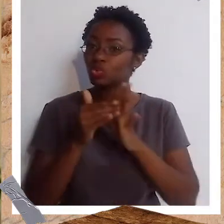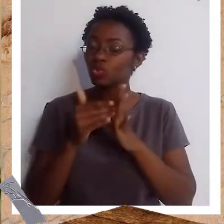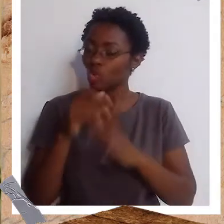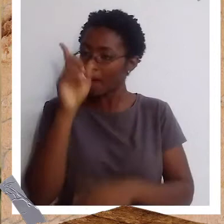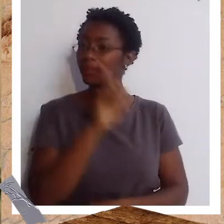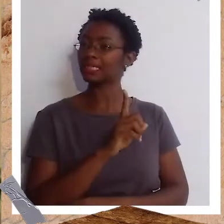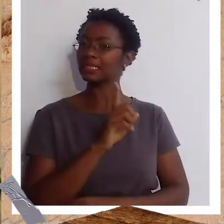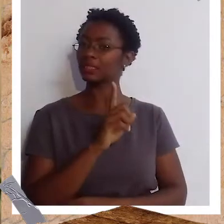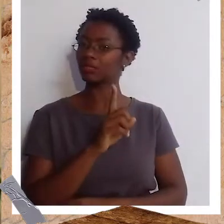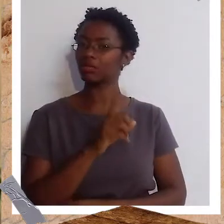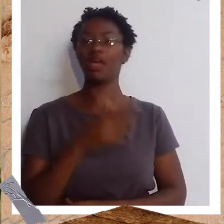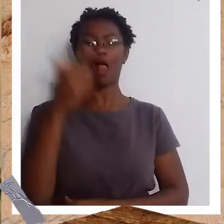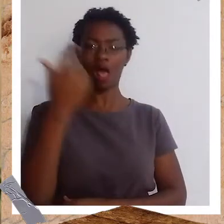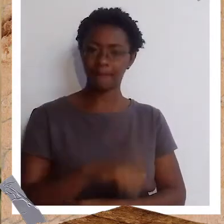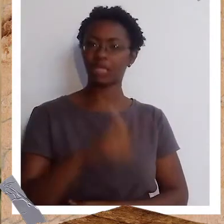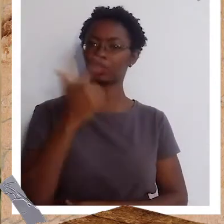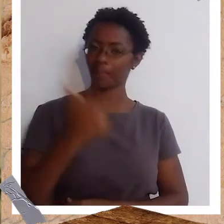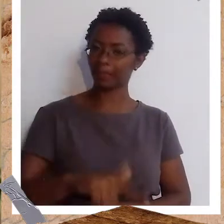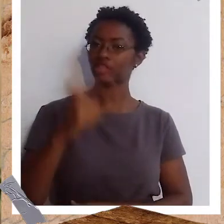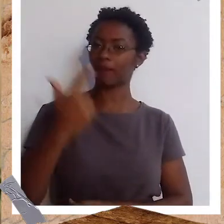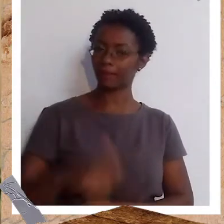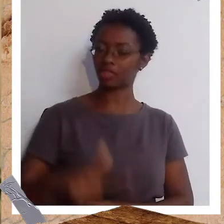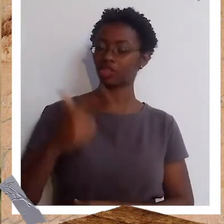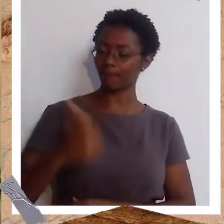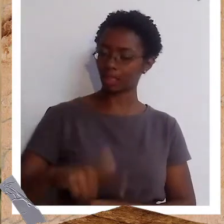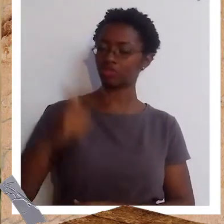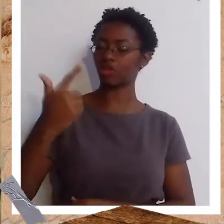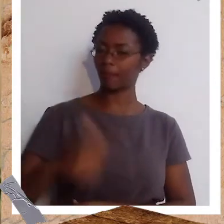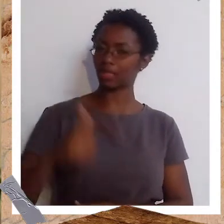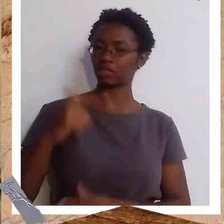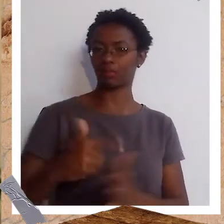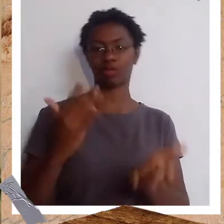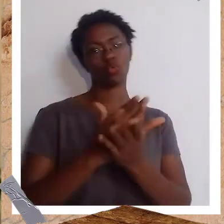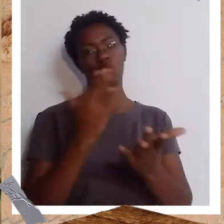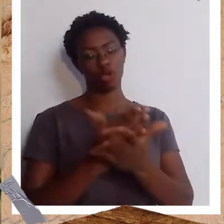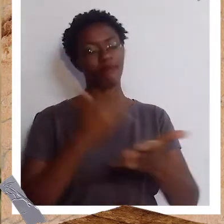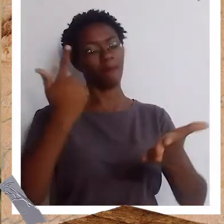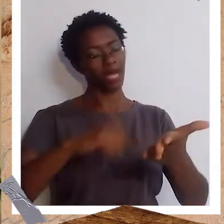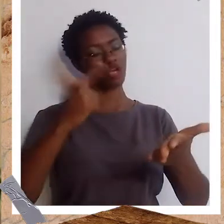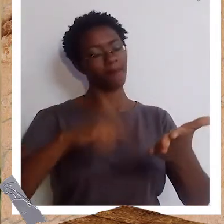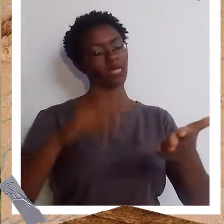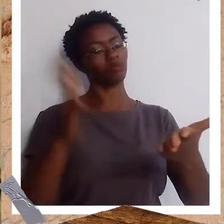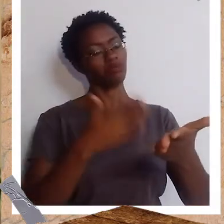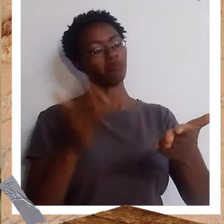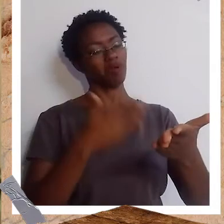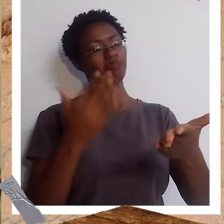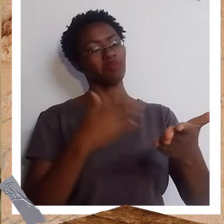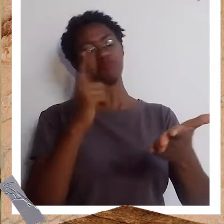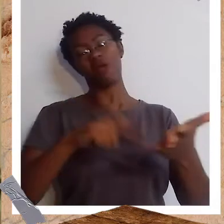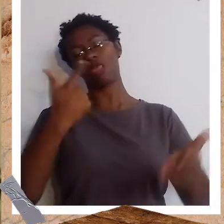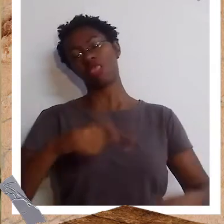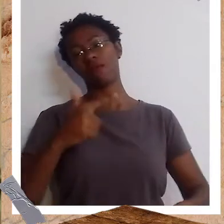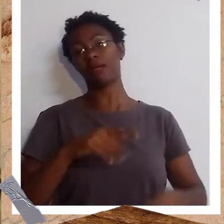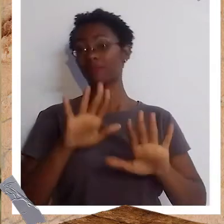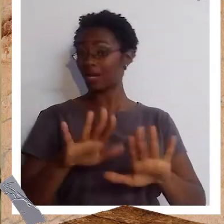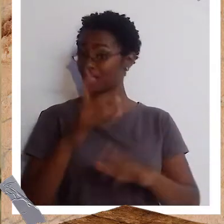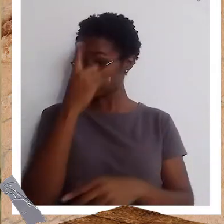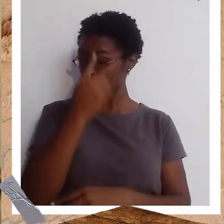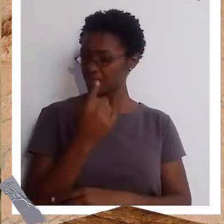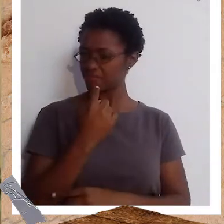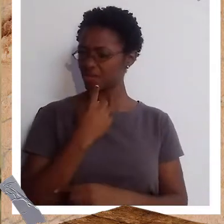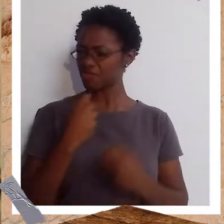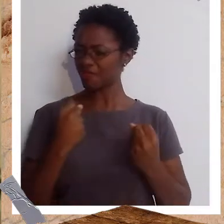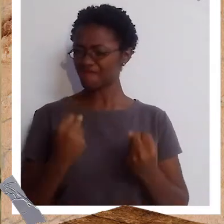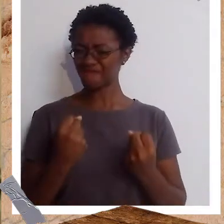ela repete essa imagem muitas vezes ao longo do livro. Ora, essa é uma imagem muito forte, e a partir do momento em que ela